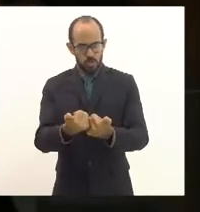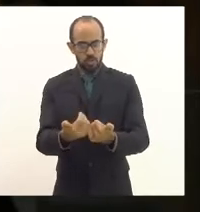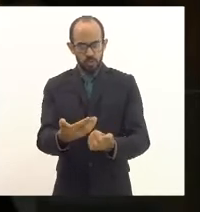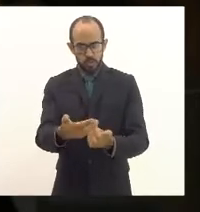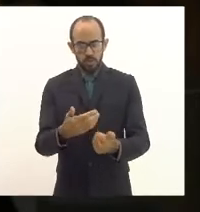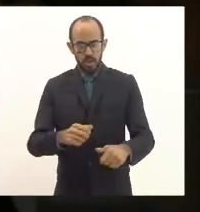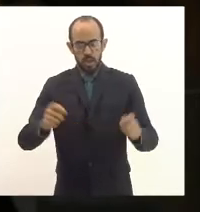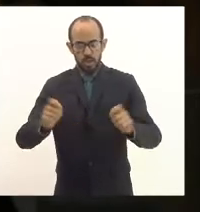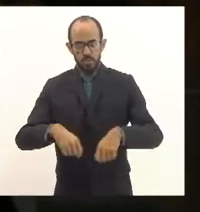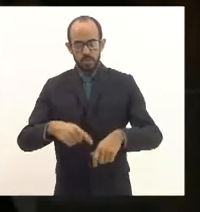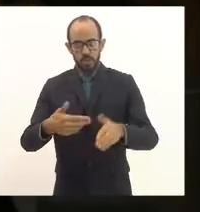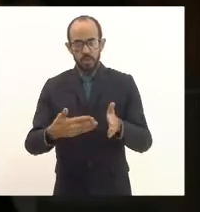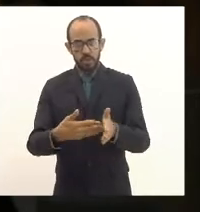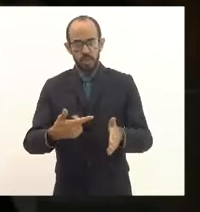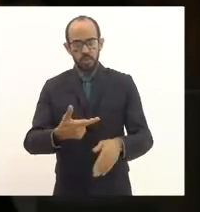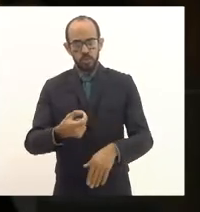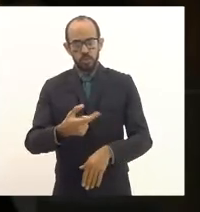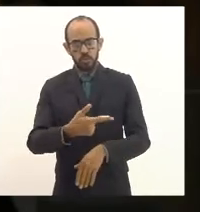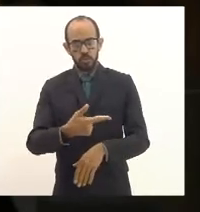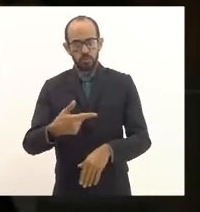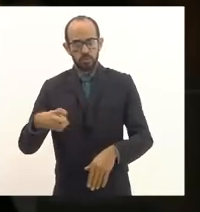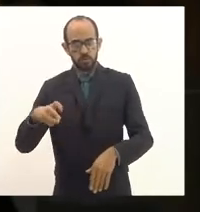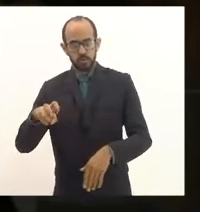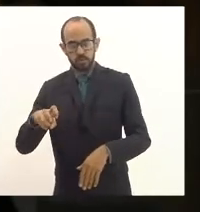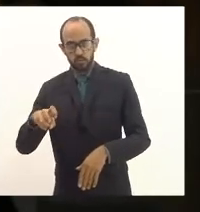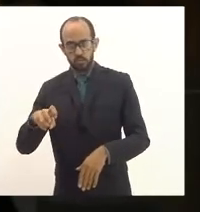ano de 2025.